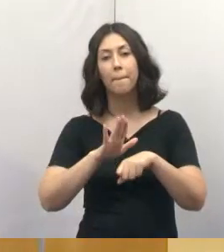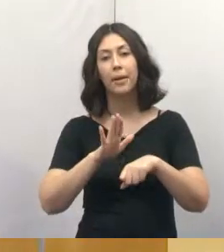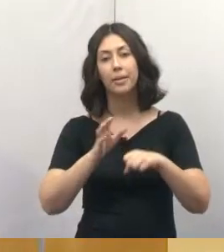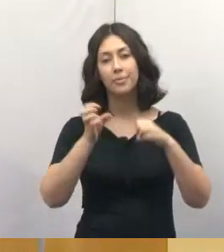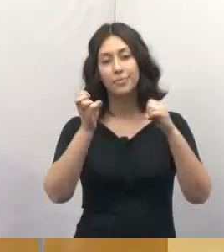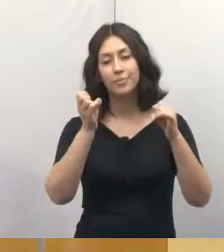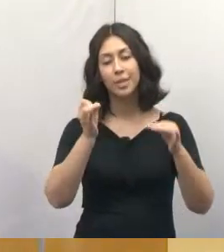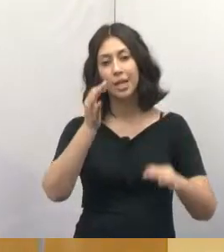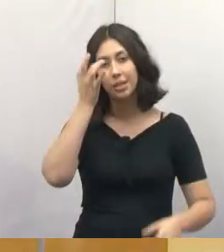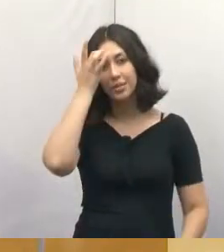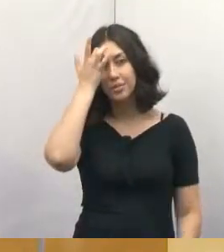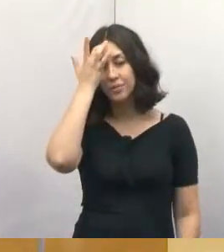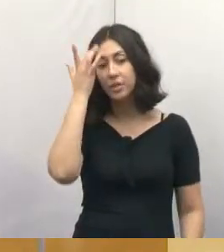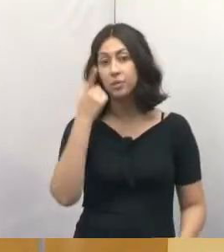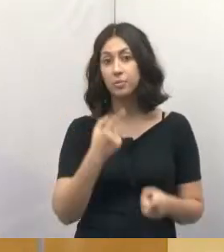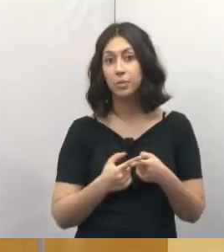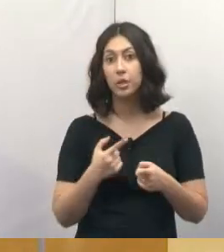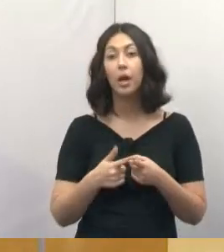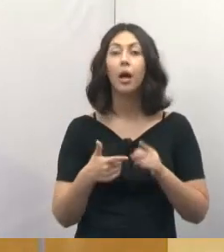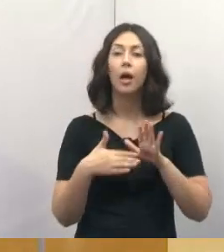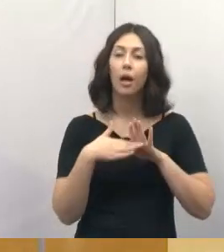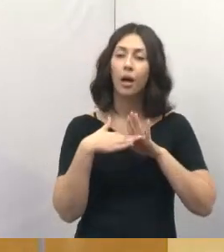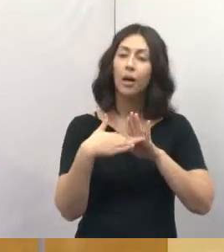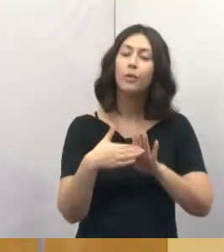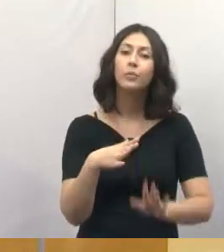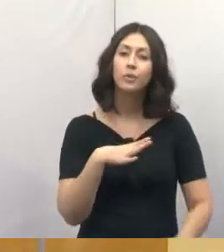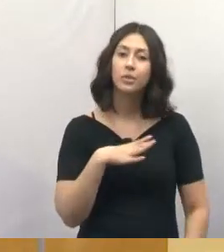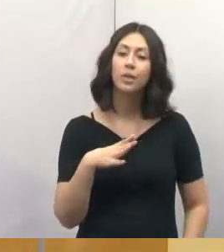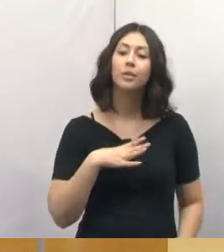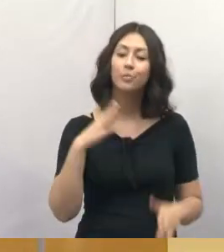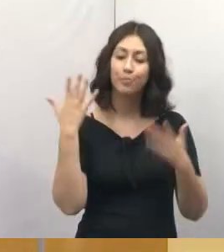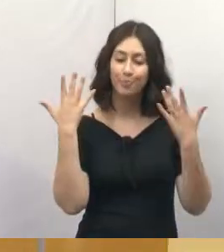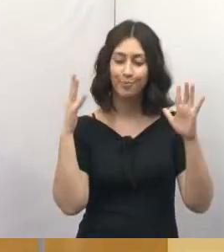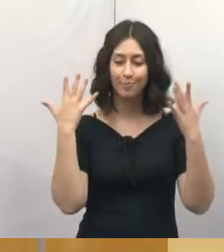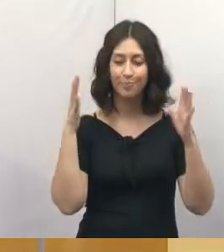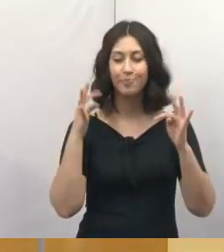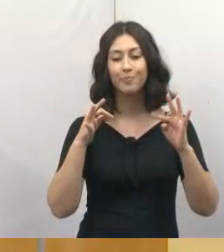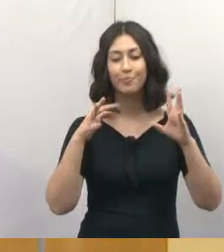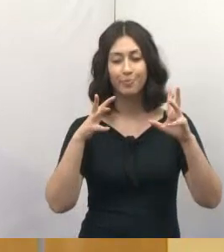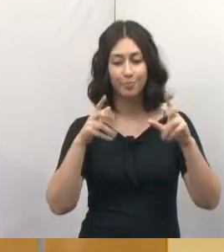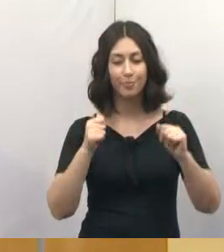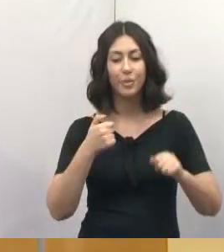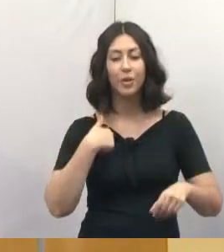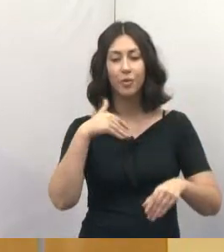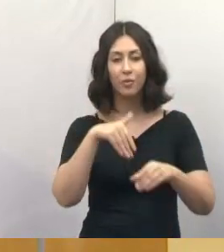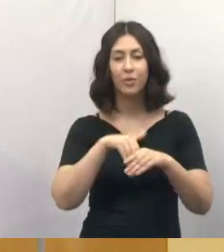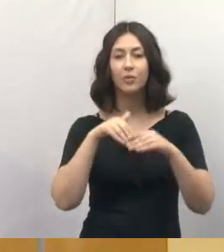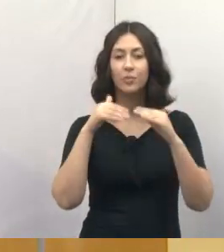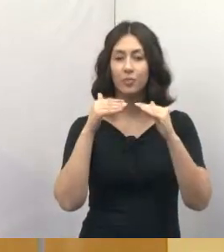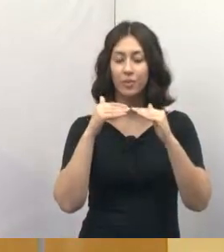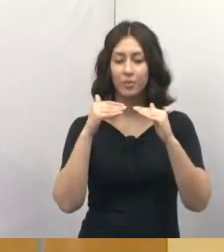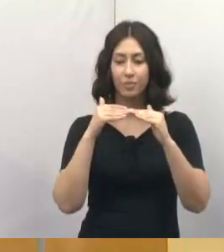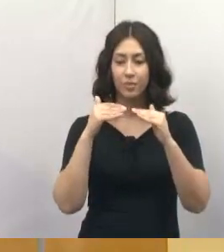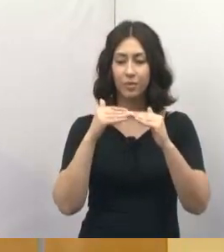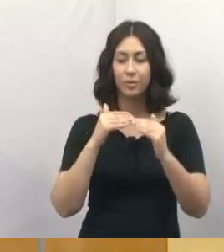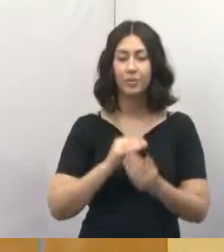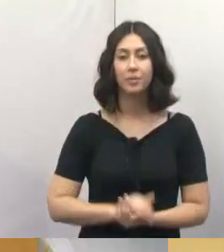facilidade no pagamento, porque isso só ajuda a cidade de Jacareí. Parabéns a todos, parabéns, Rodrigo, sou favorável.